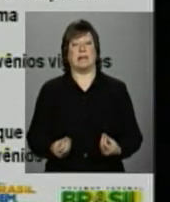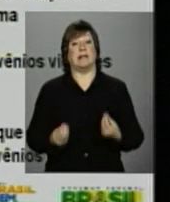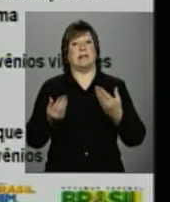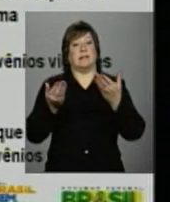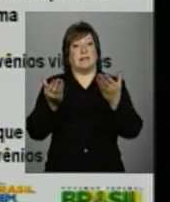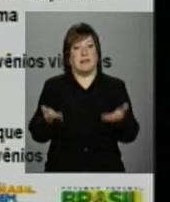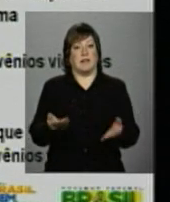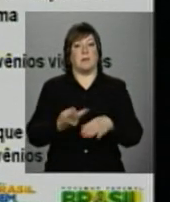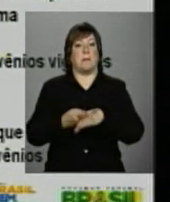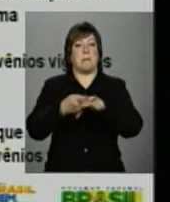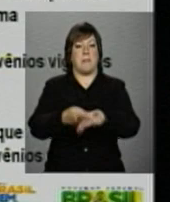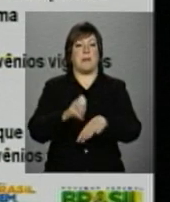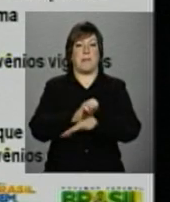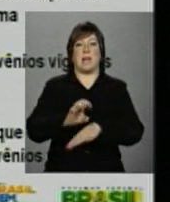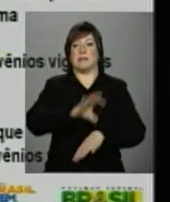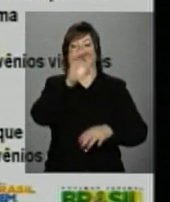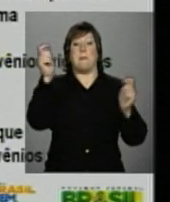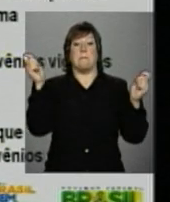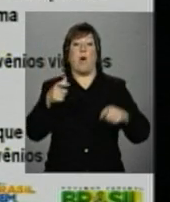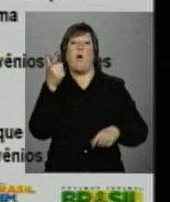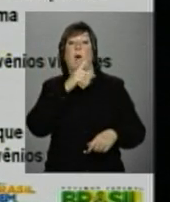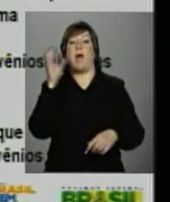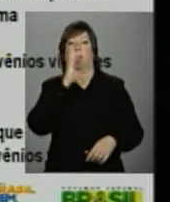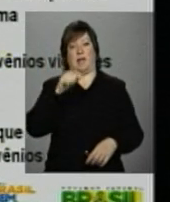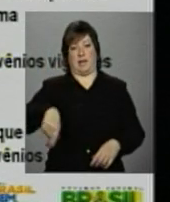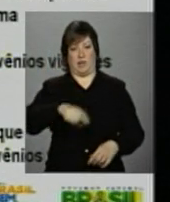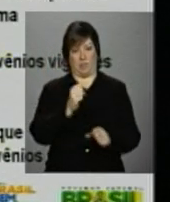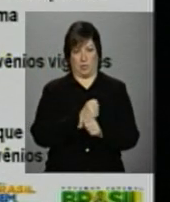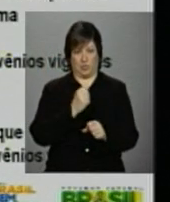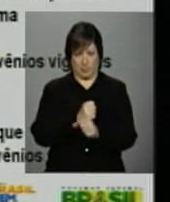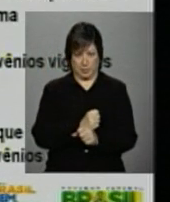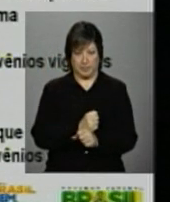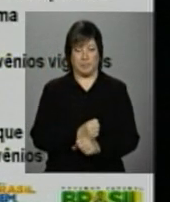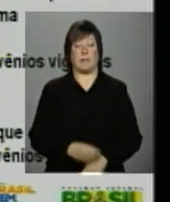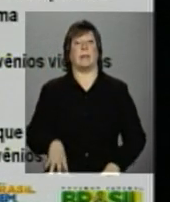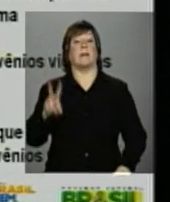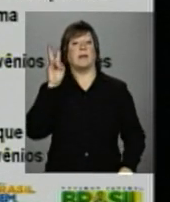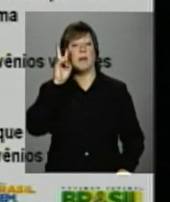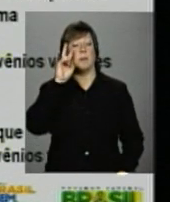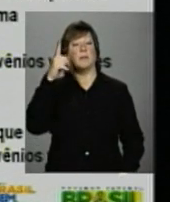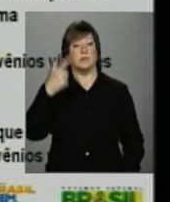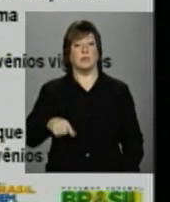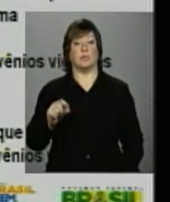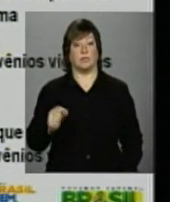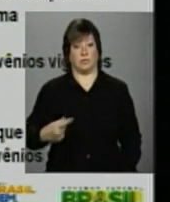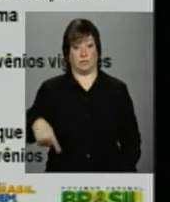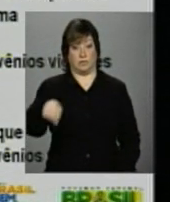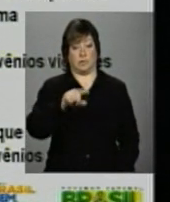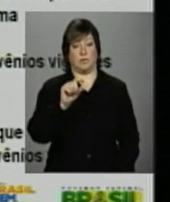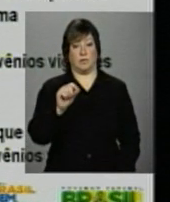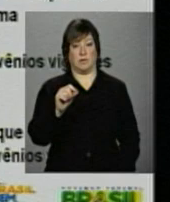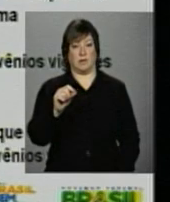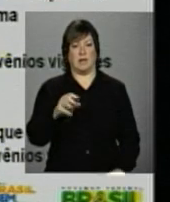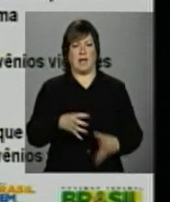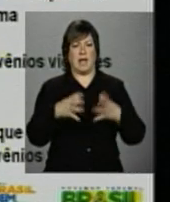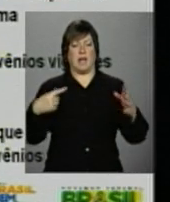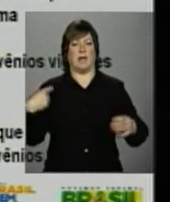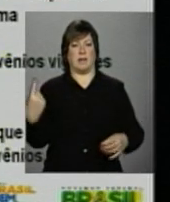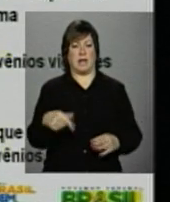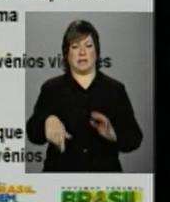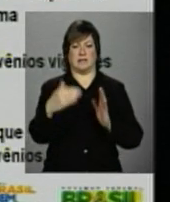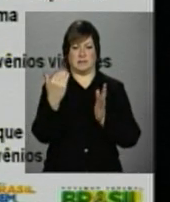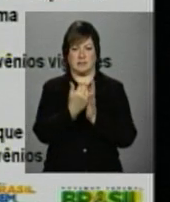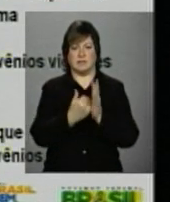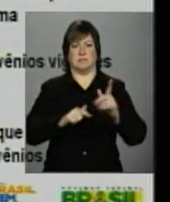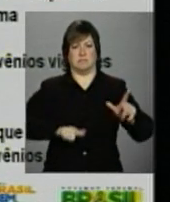possam est agilizando essas obras lembrando mais uma vez para os senhores que em grande medida essas ações com